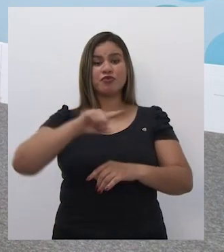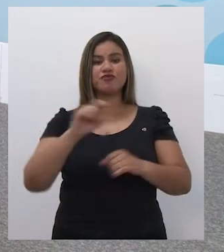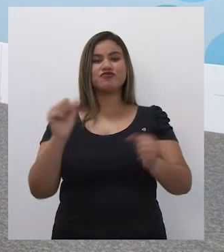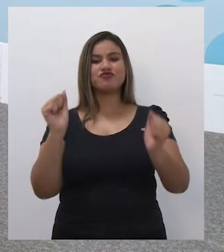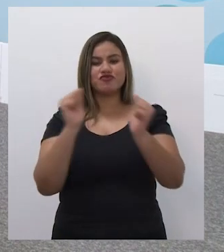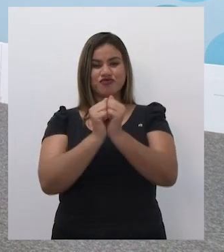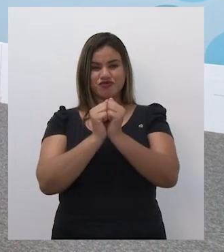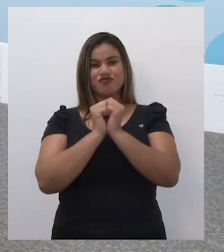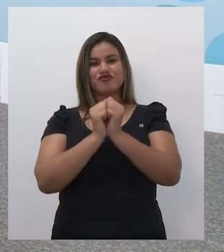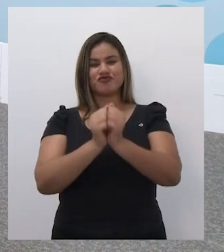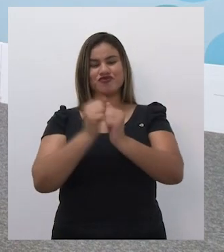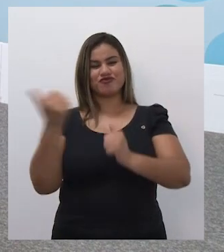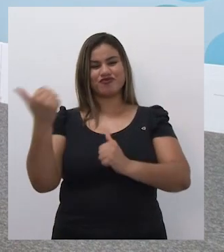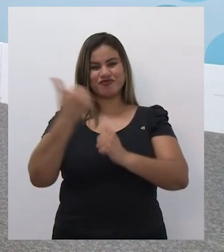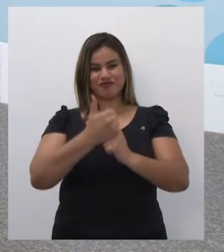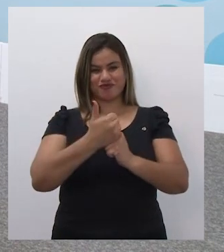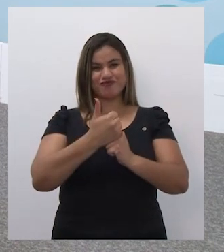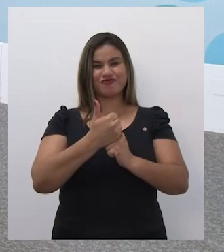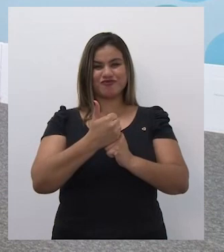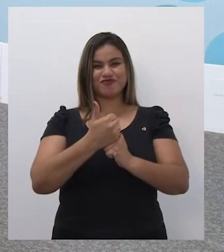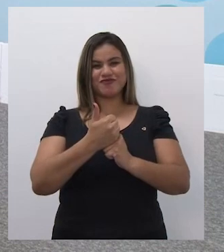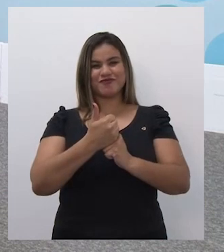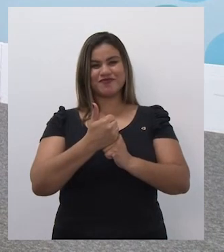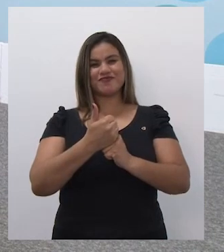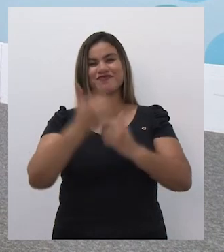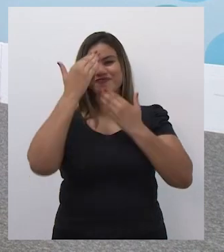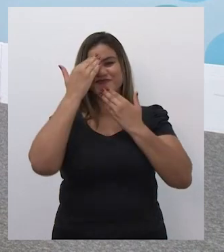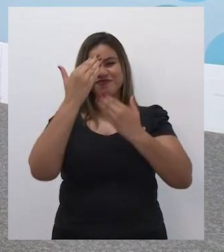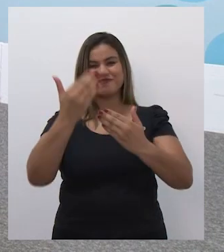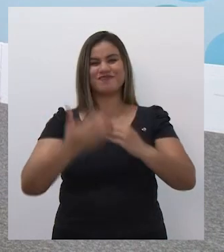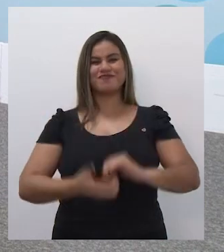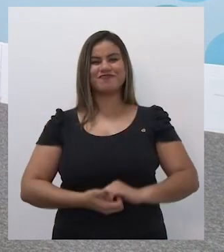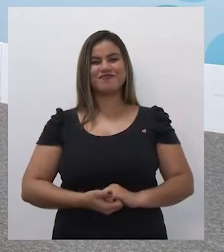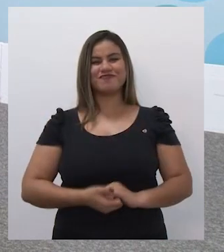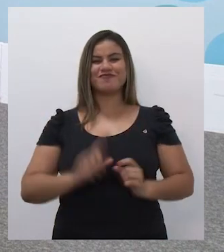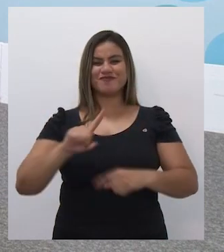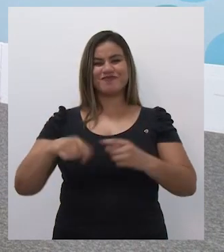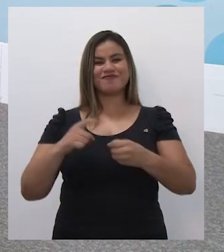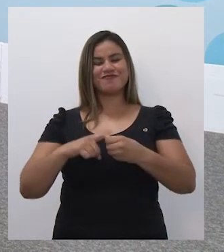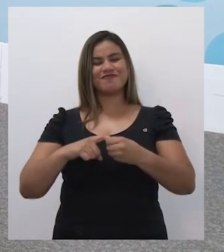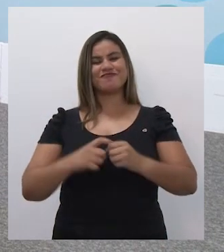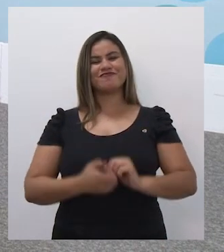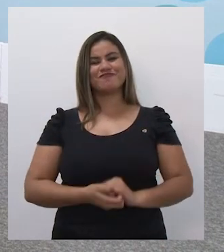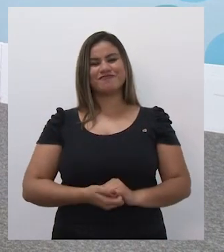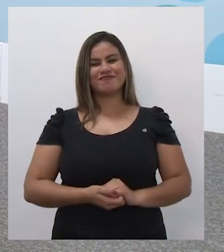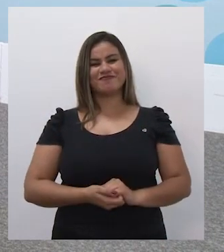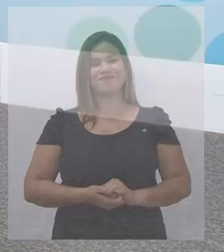nós da EFAP estaremos sempre apoiando todas as ações da rede. Muito obrigado. Até mais.